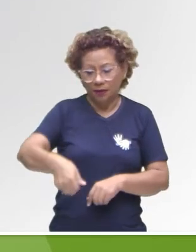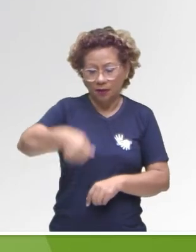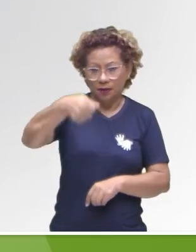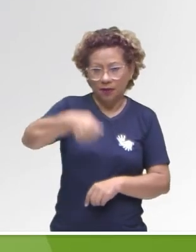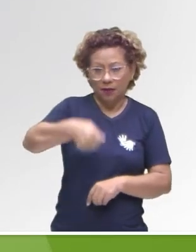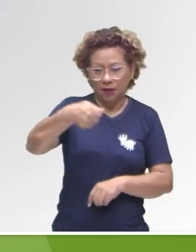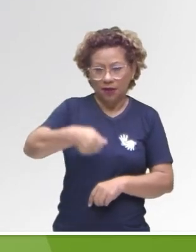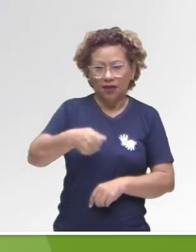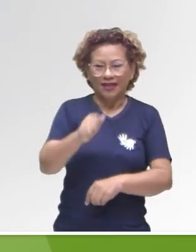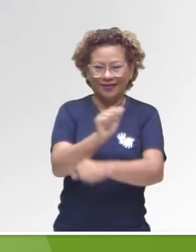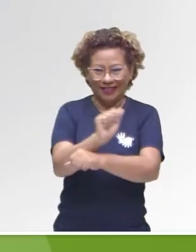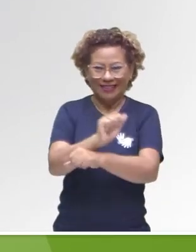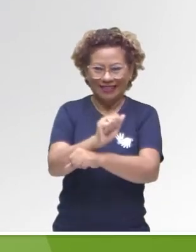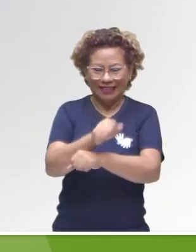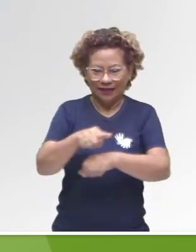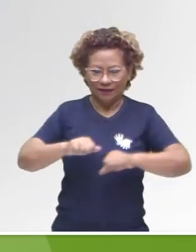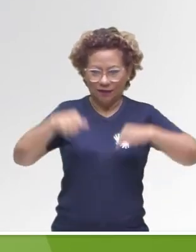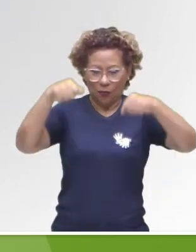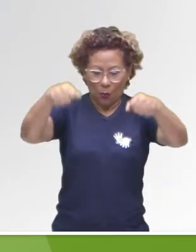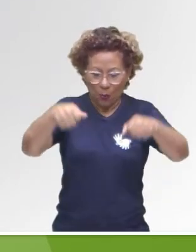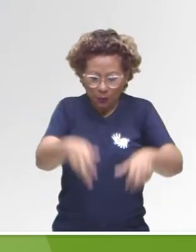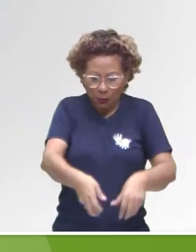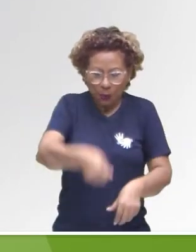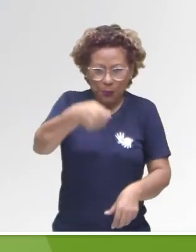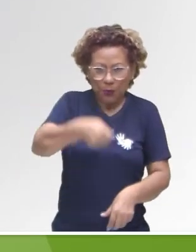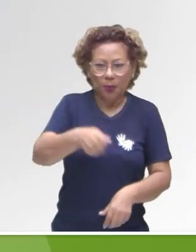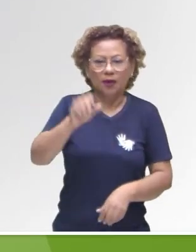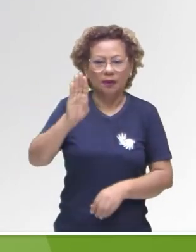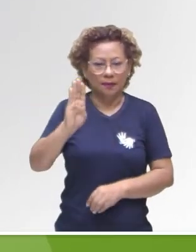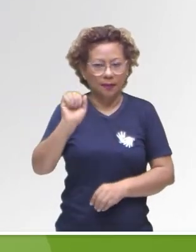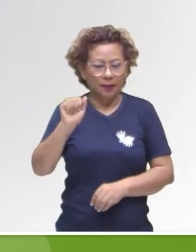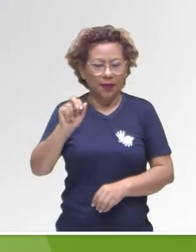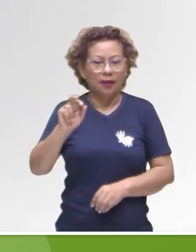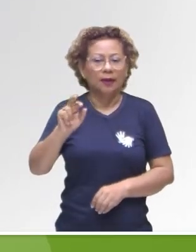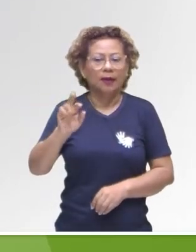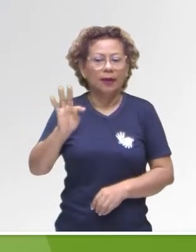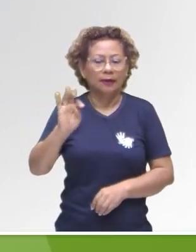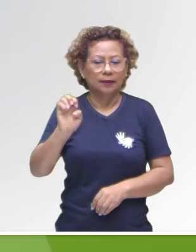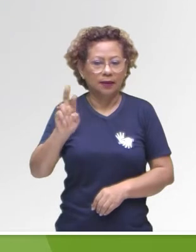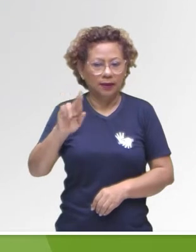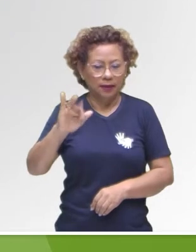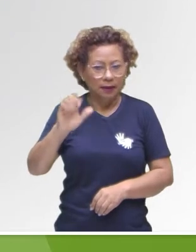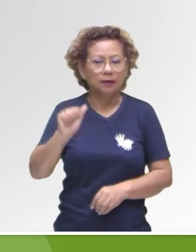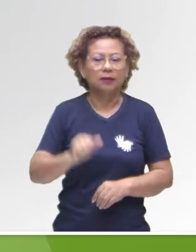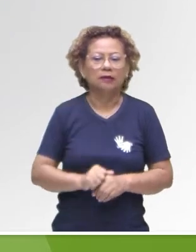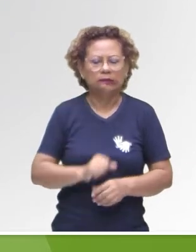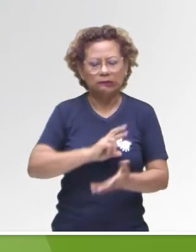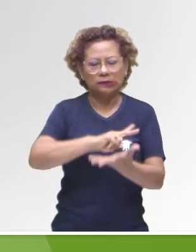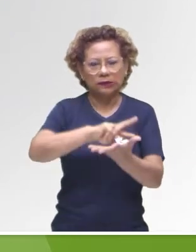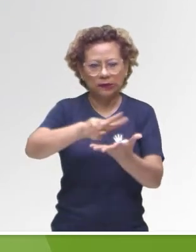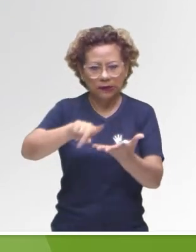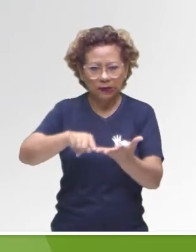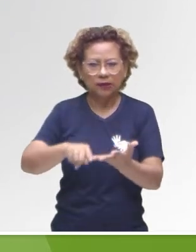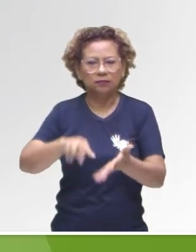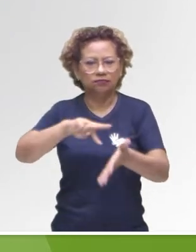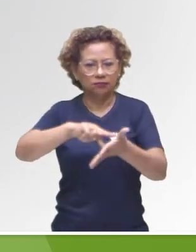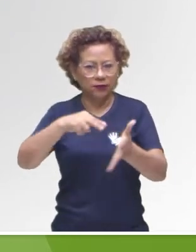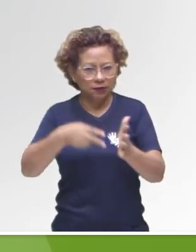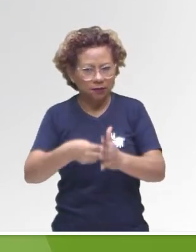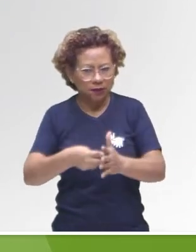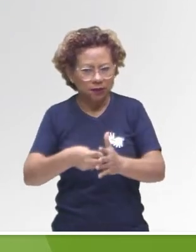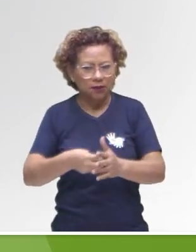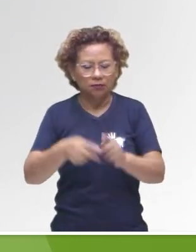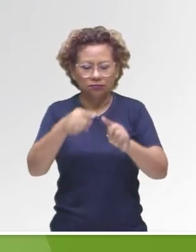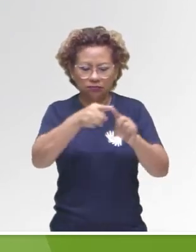onde você liga lá o aparelho, né, onde está ligada a placa. Mas isso aqui, essa simbologia aqui, que eu circulei aqui no